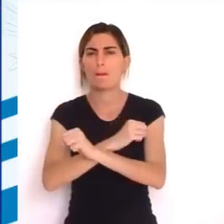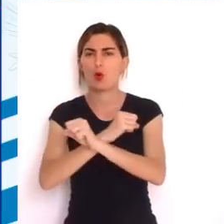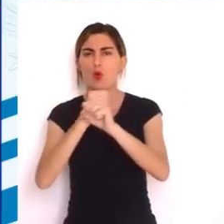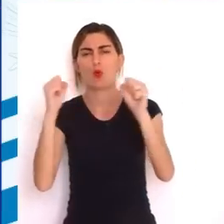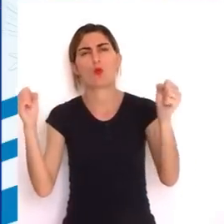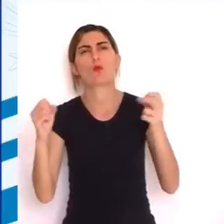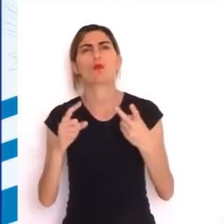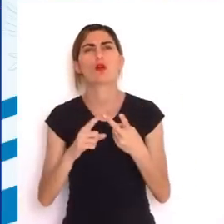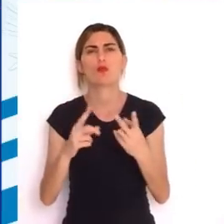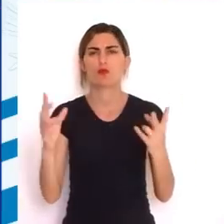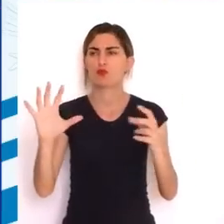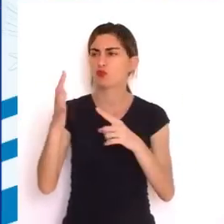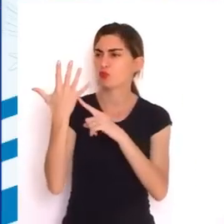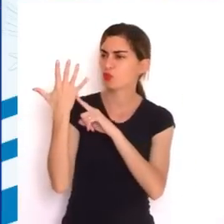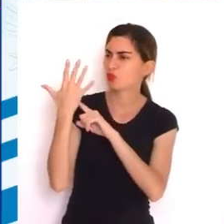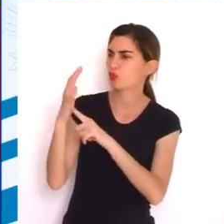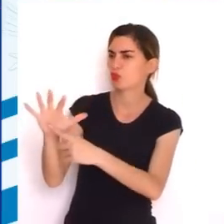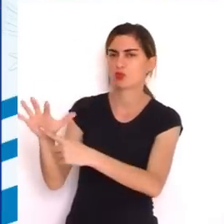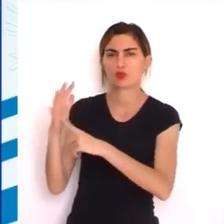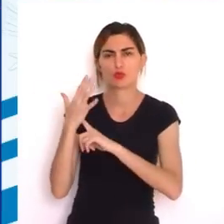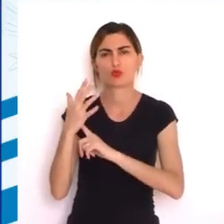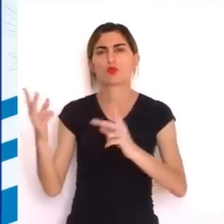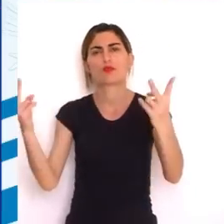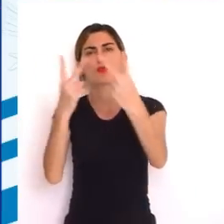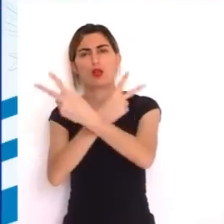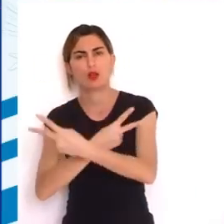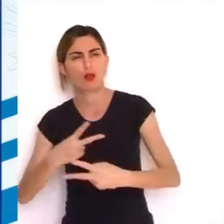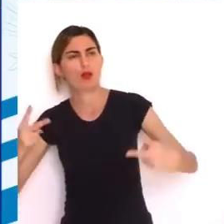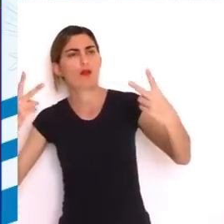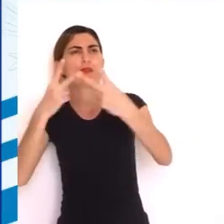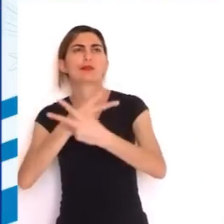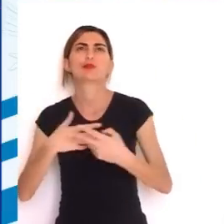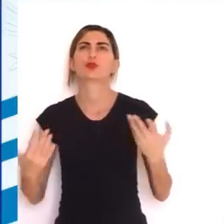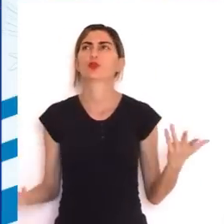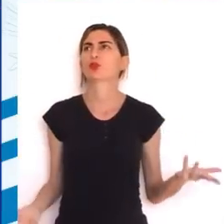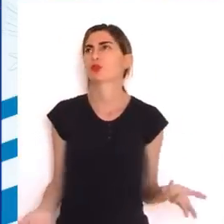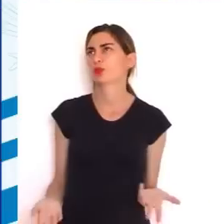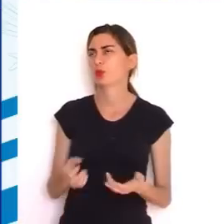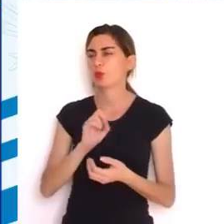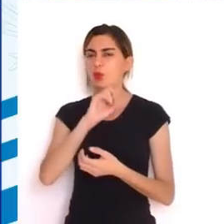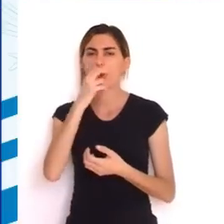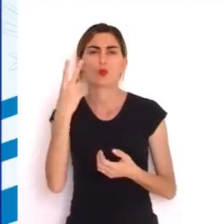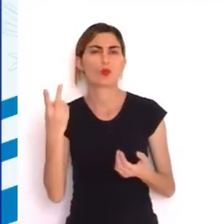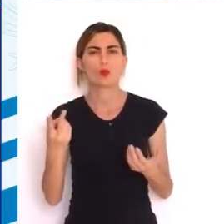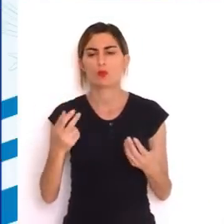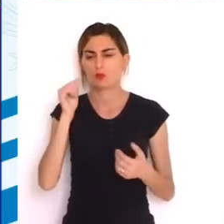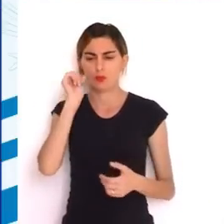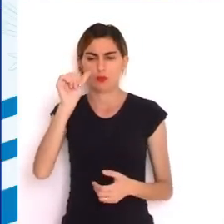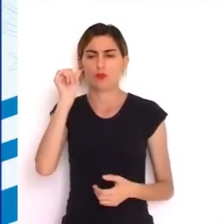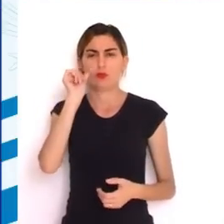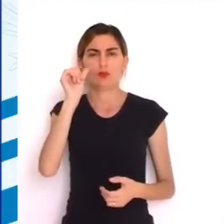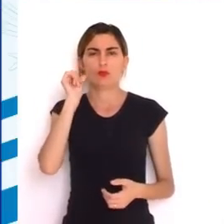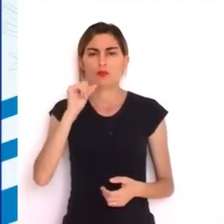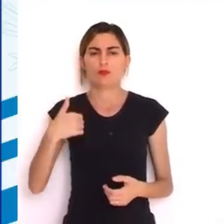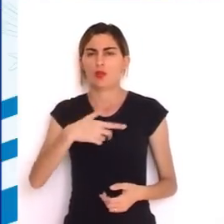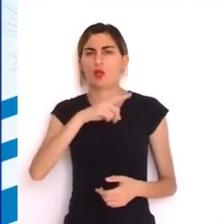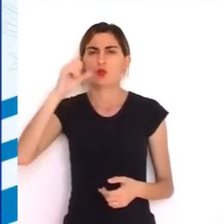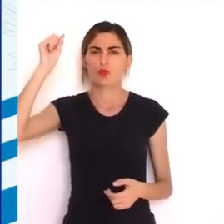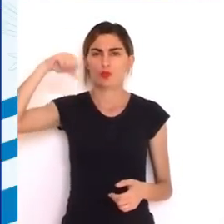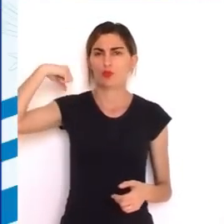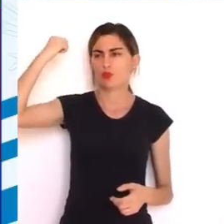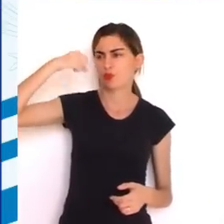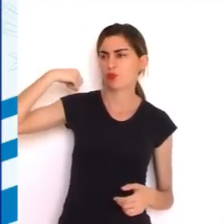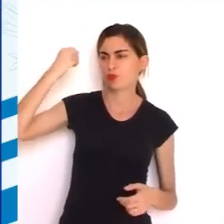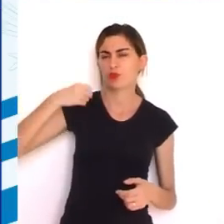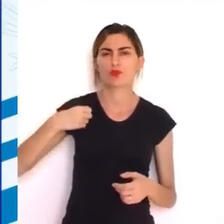uma bomba, um ventilador, ventos atmosféricos, ou se não, uma mulher quando ela vai no salão